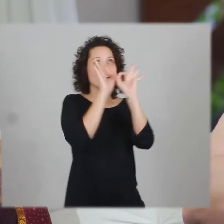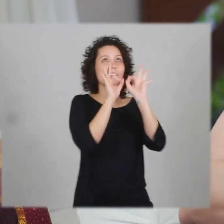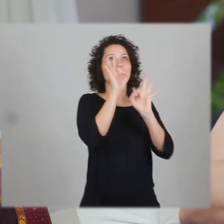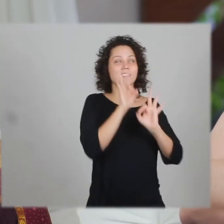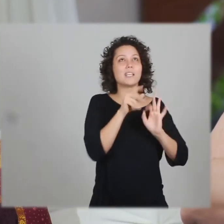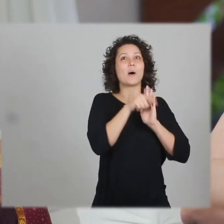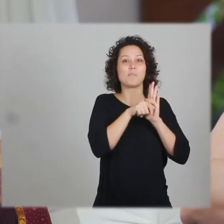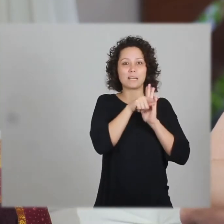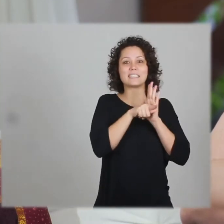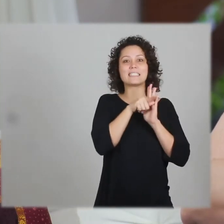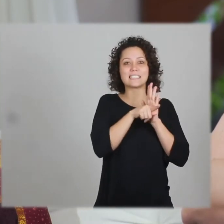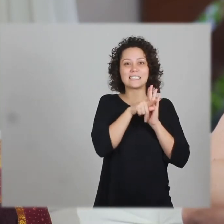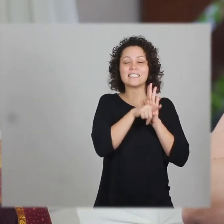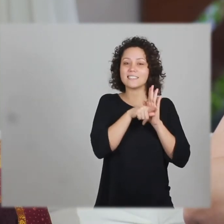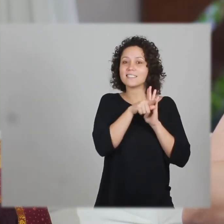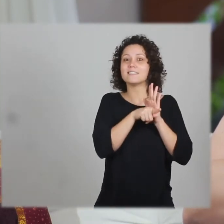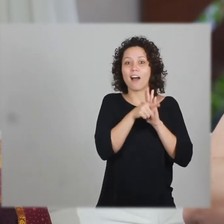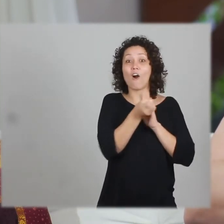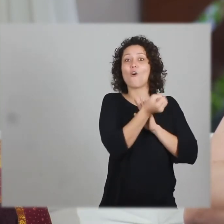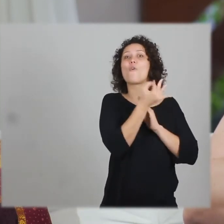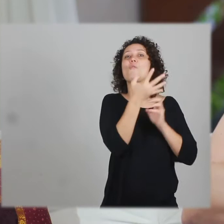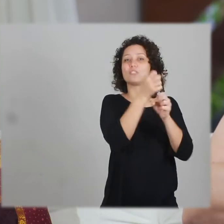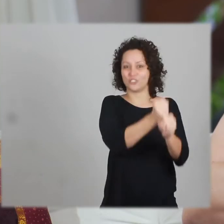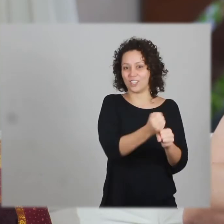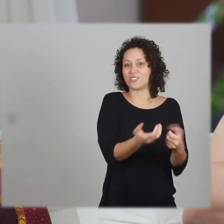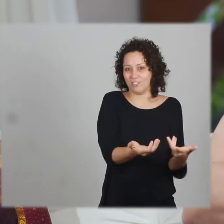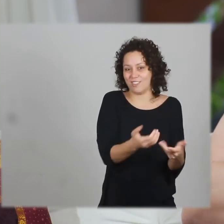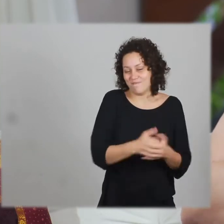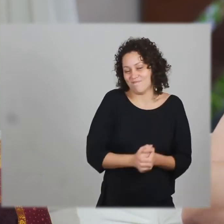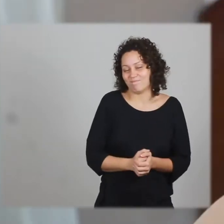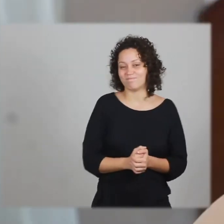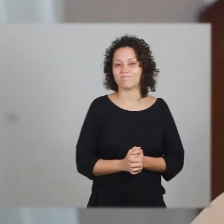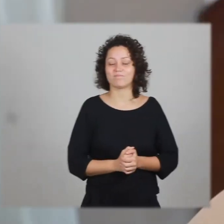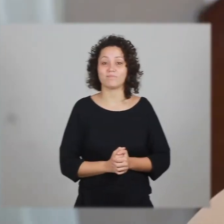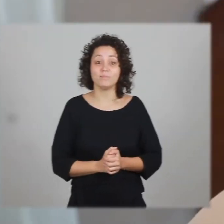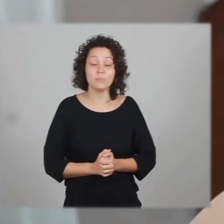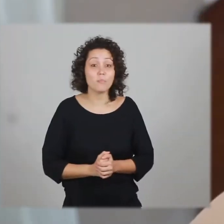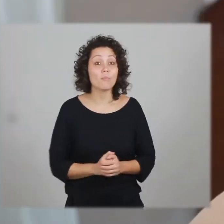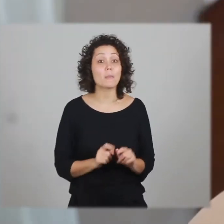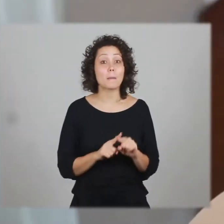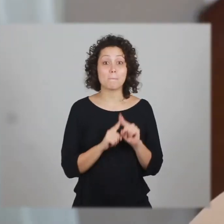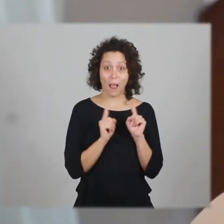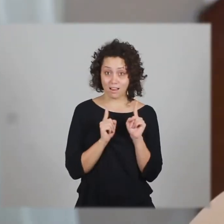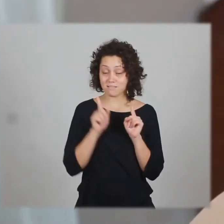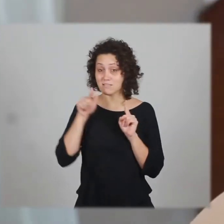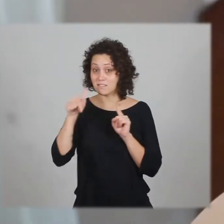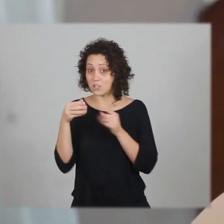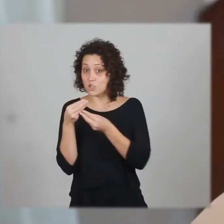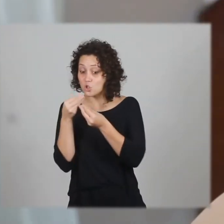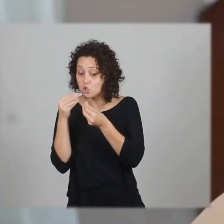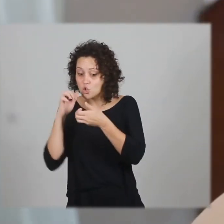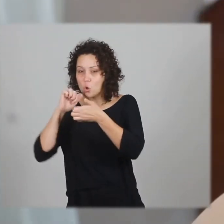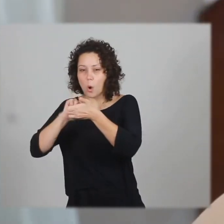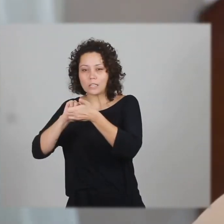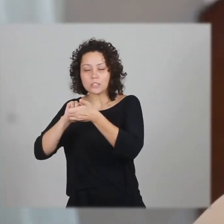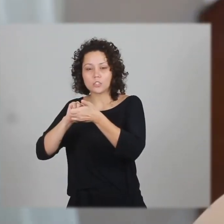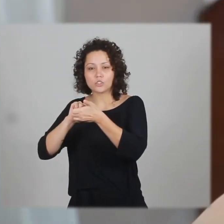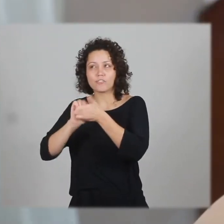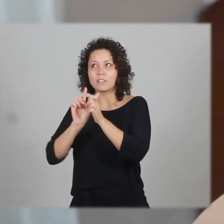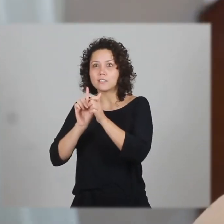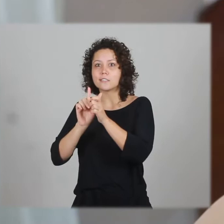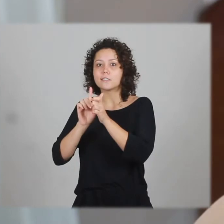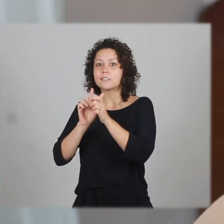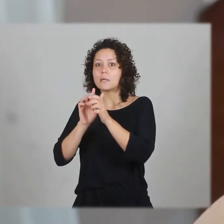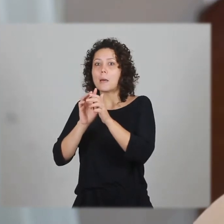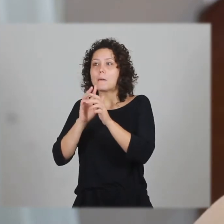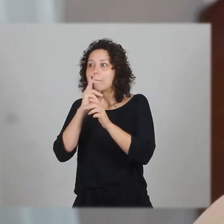em pesquisas quantitativas, né? Em assuntos para as pesquisas quantitativas. Mas as pesquisas qualitativas são mais